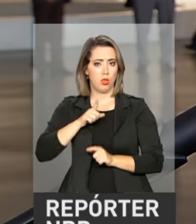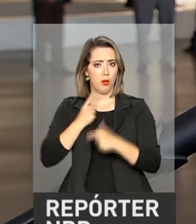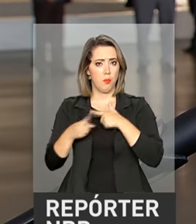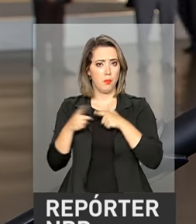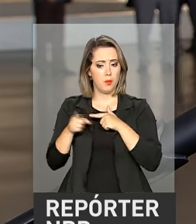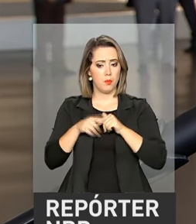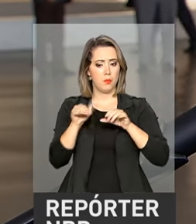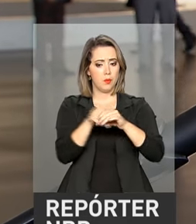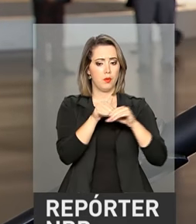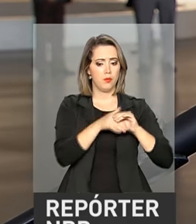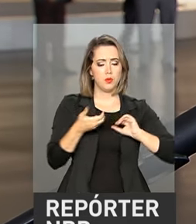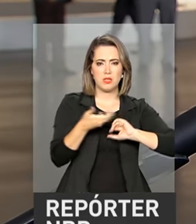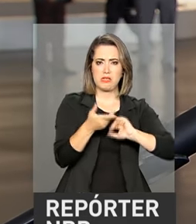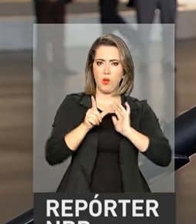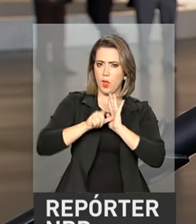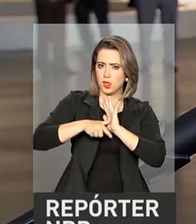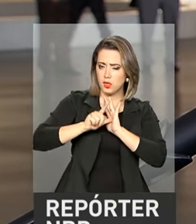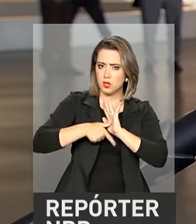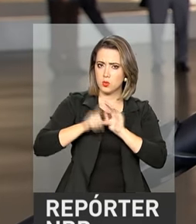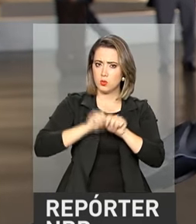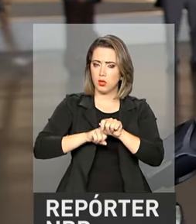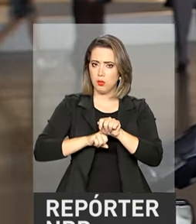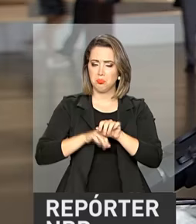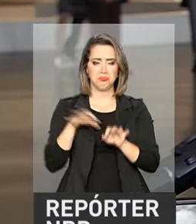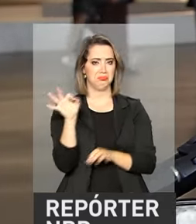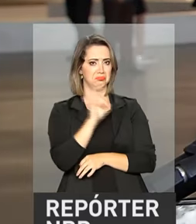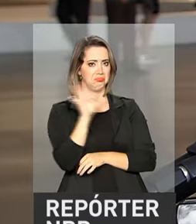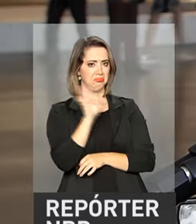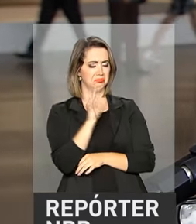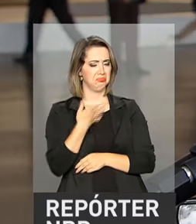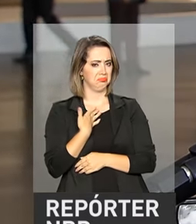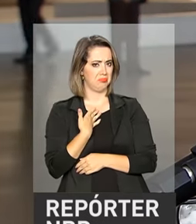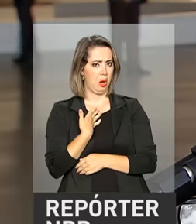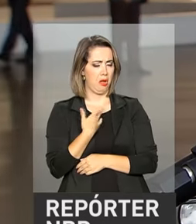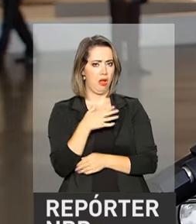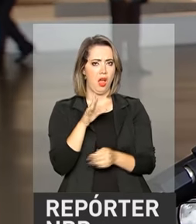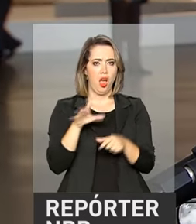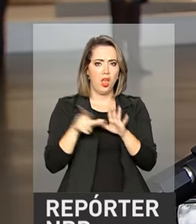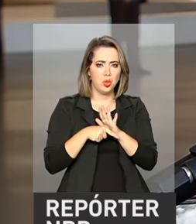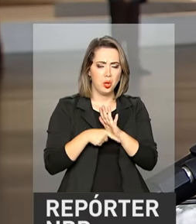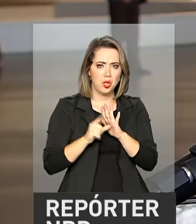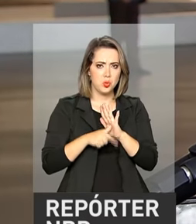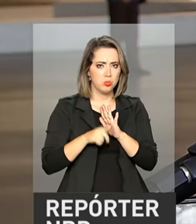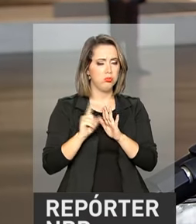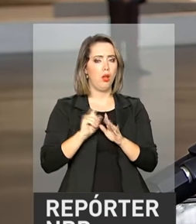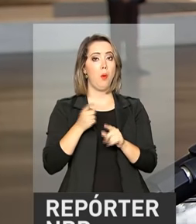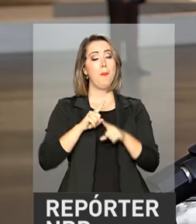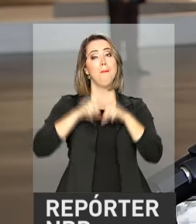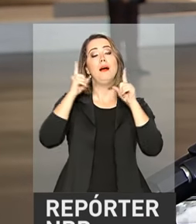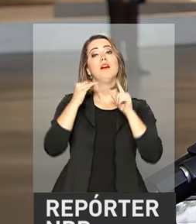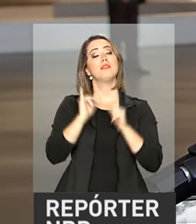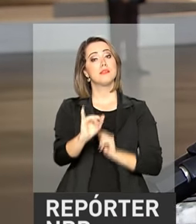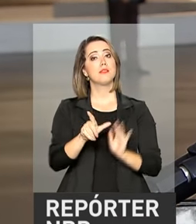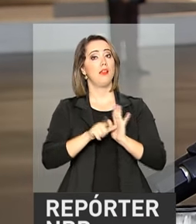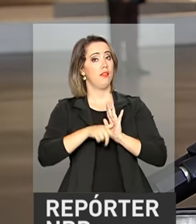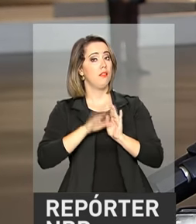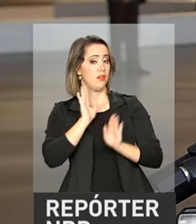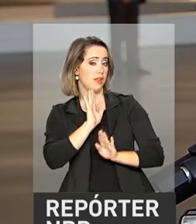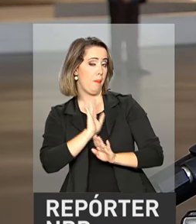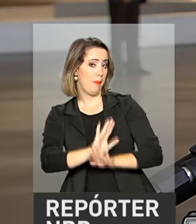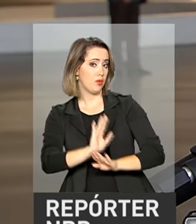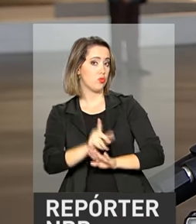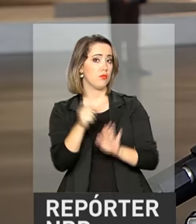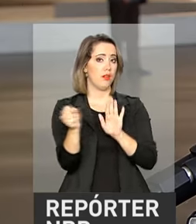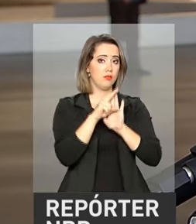nas votações, acabou atrasando o prazo. Não atrasou nada, não. E olha, se atrasar e for para o benefício da reforma, não há razão